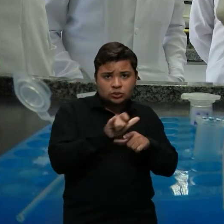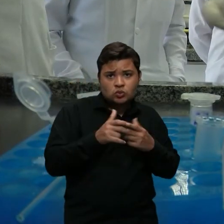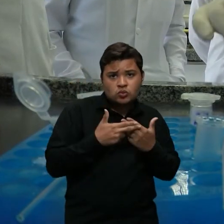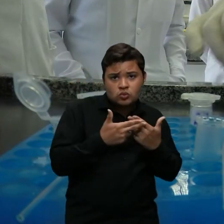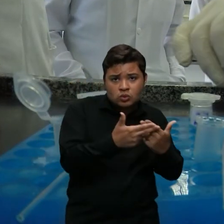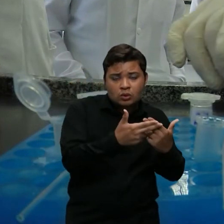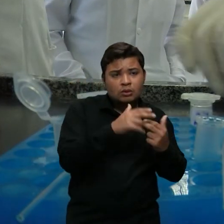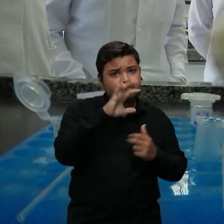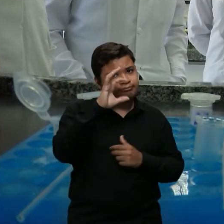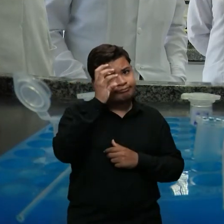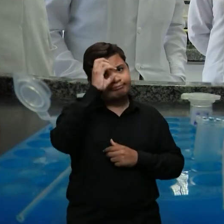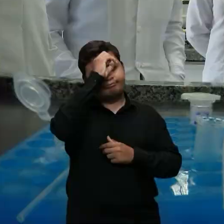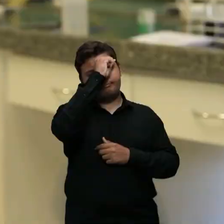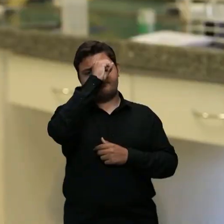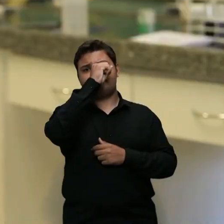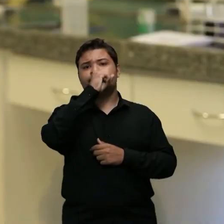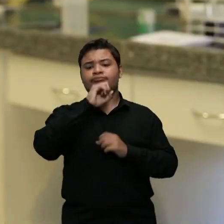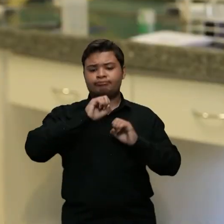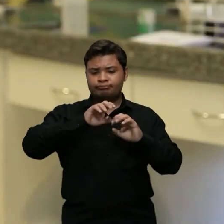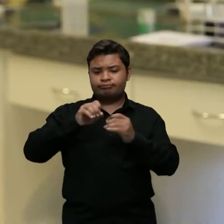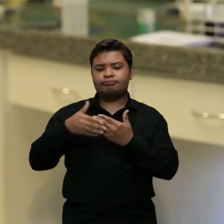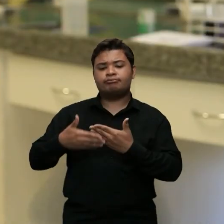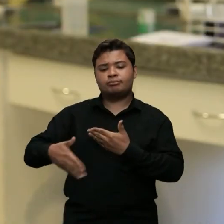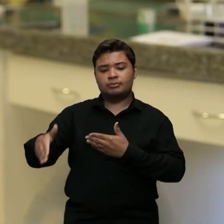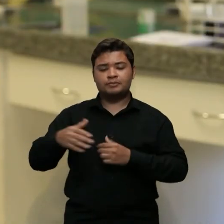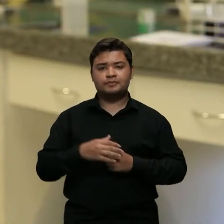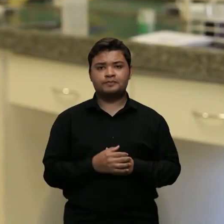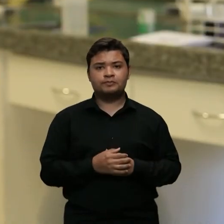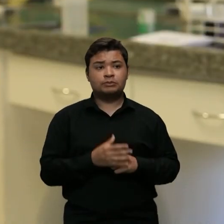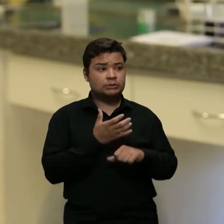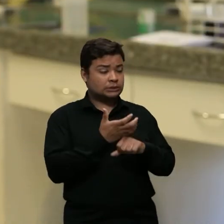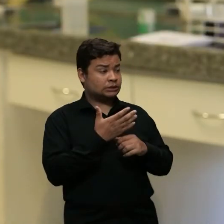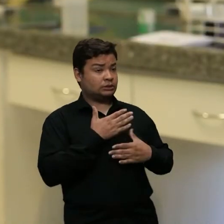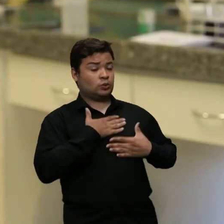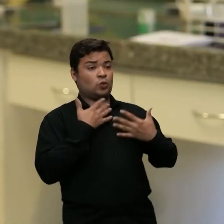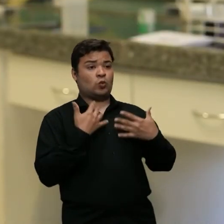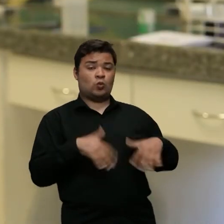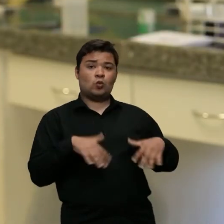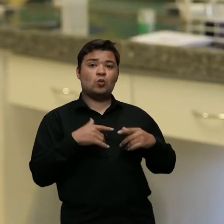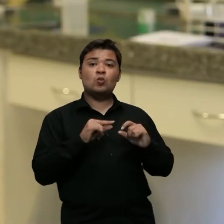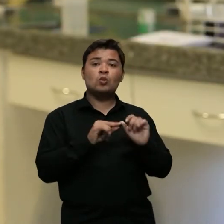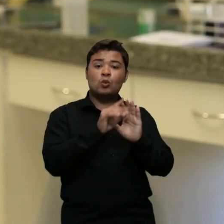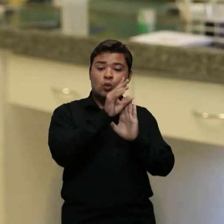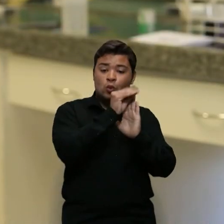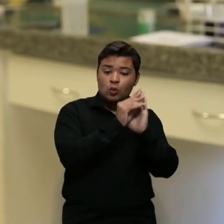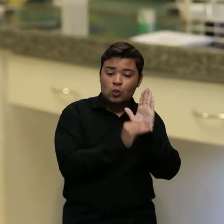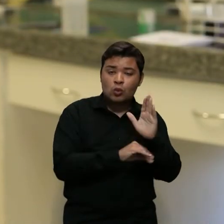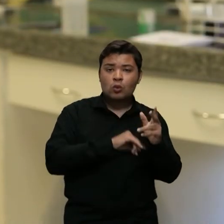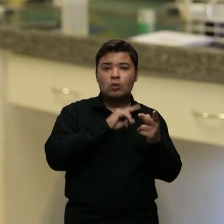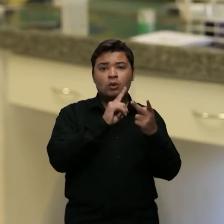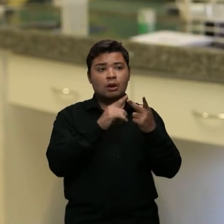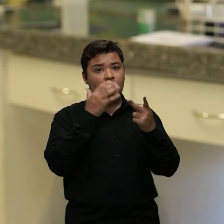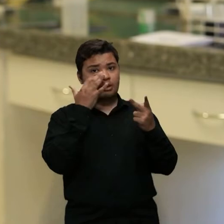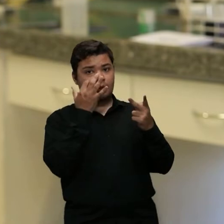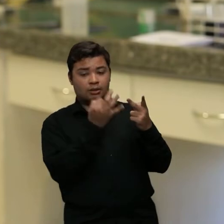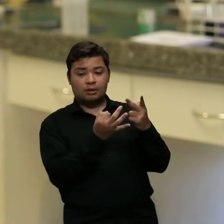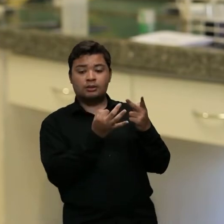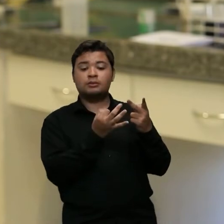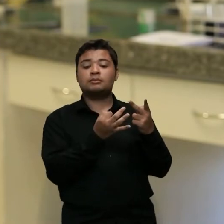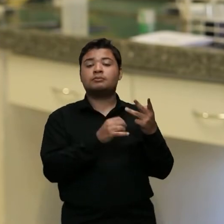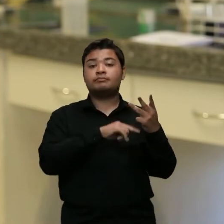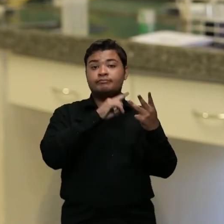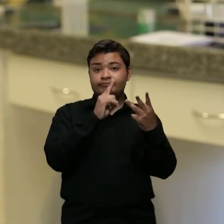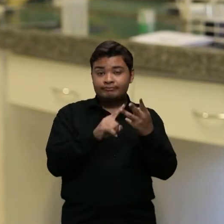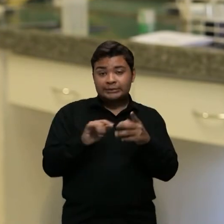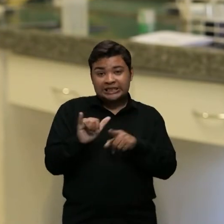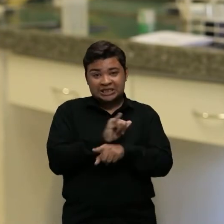levar o aprendizado adiante. A disciplina me surpreendeu em questão de conteúdo, em questão de atenção e também nessa questão da